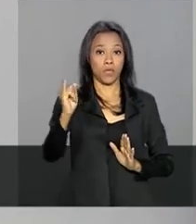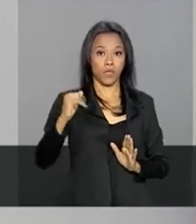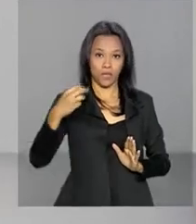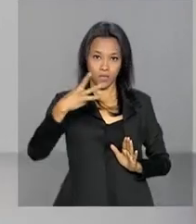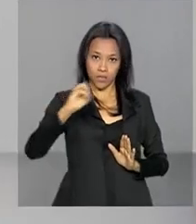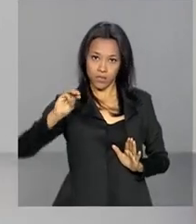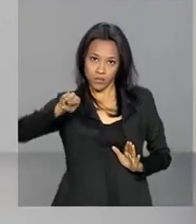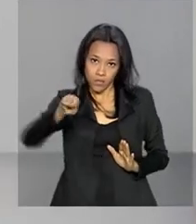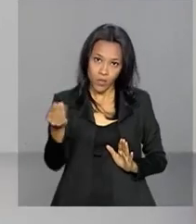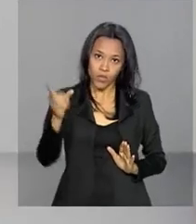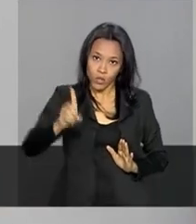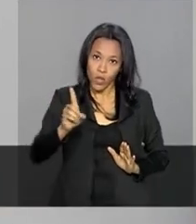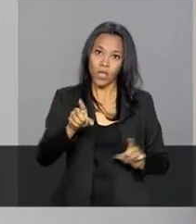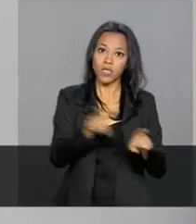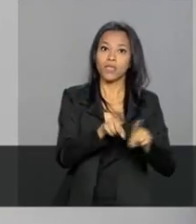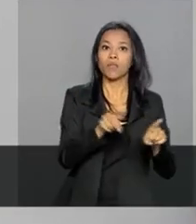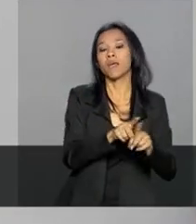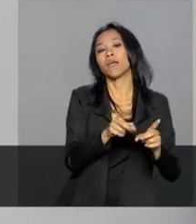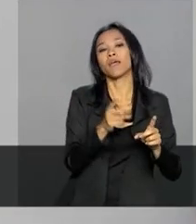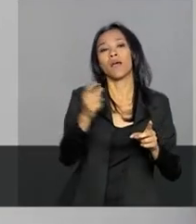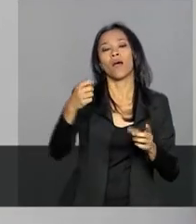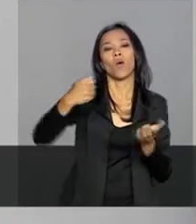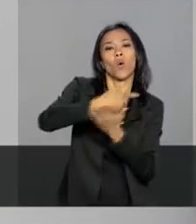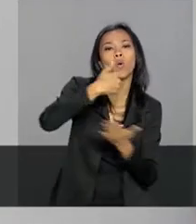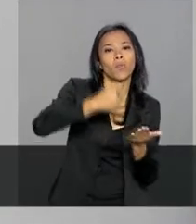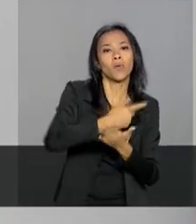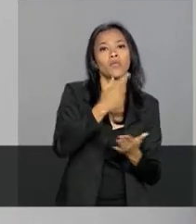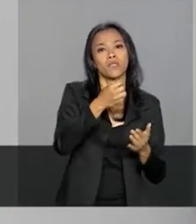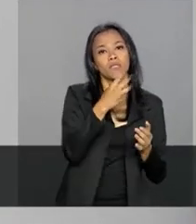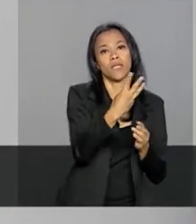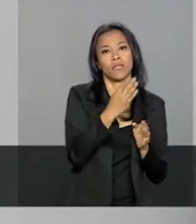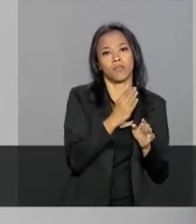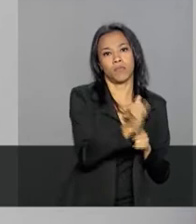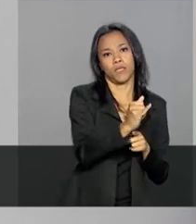US$ 5,3 bilhões e das importações que ficaram em cerca de